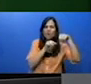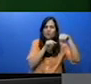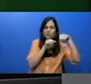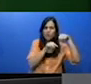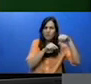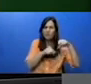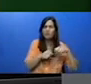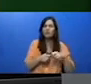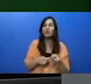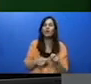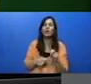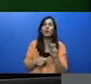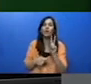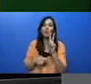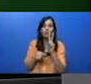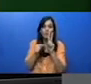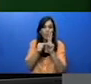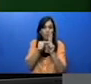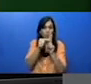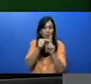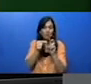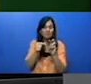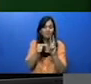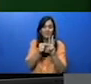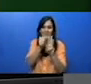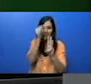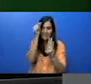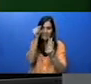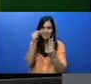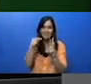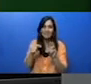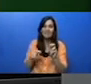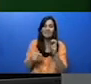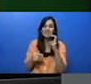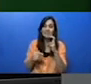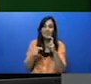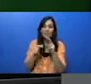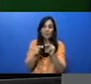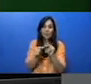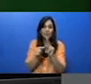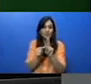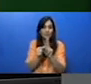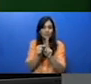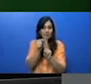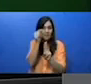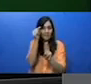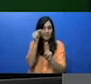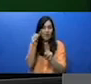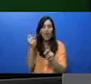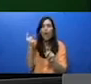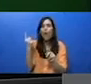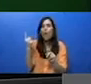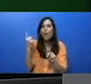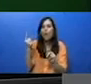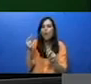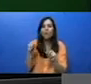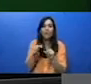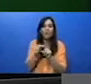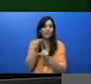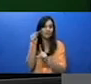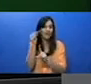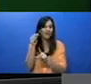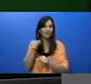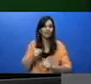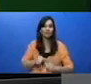9.251, 9 milhares, 2 centenas, 5 dezenas e 1 unidade.